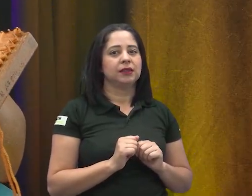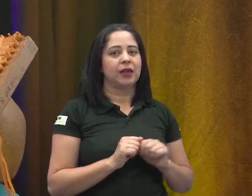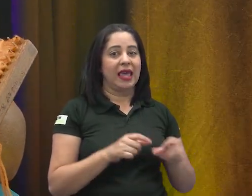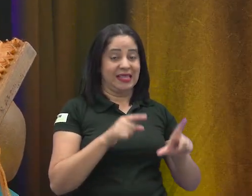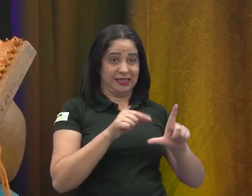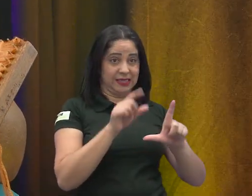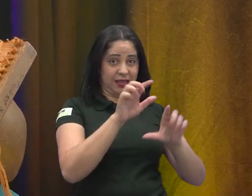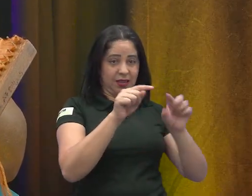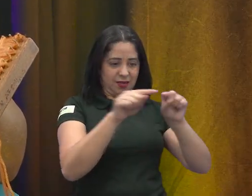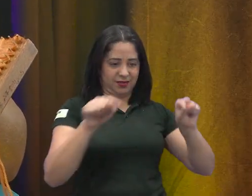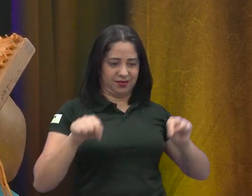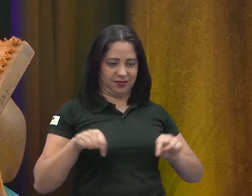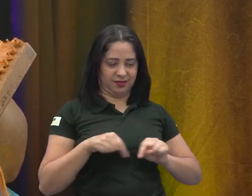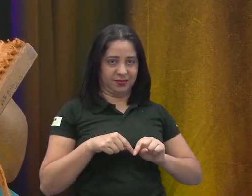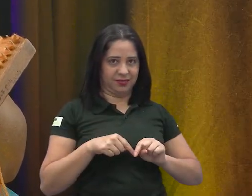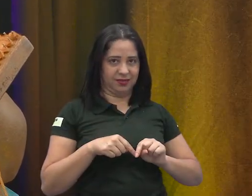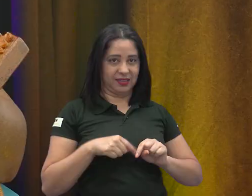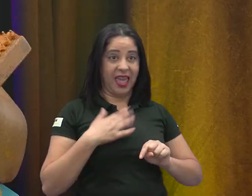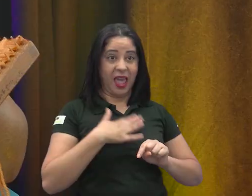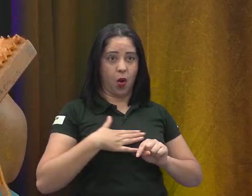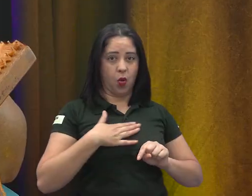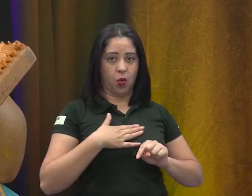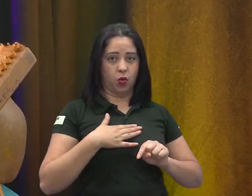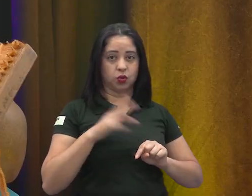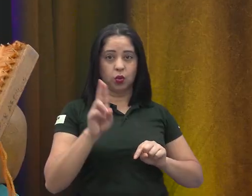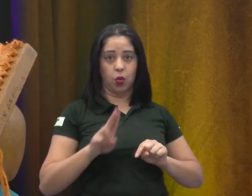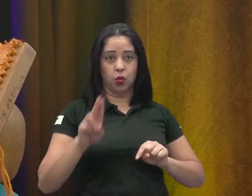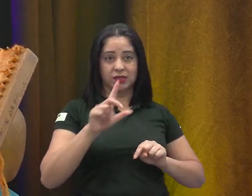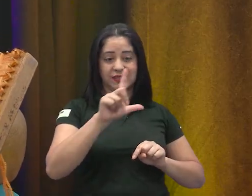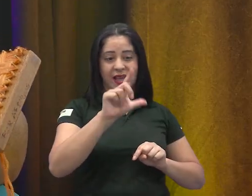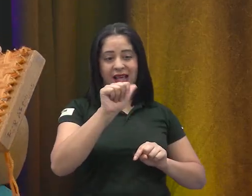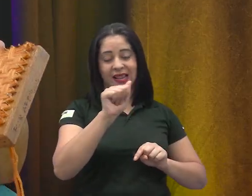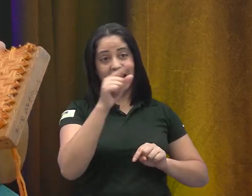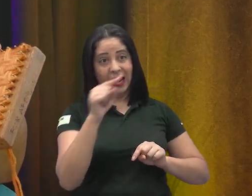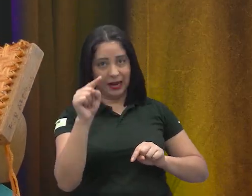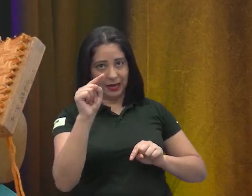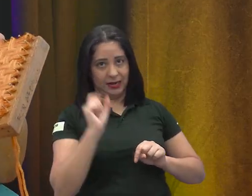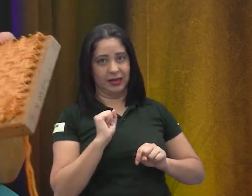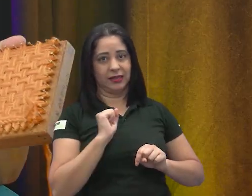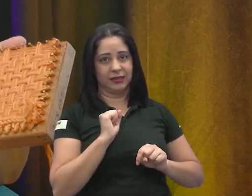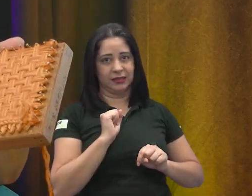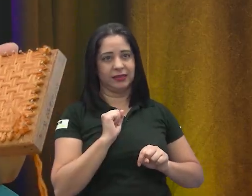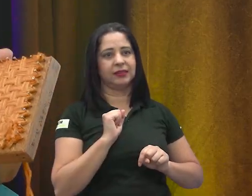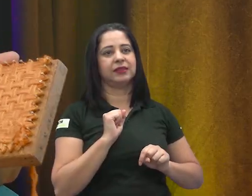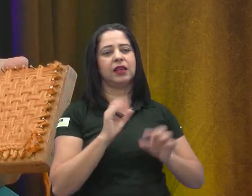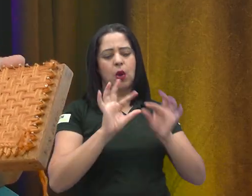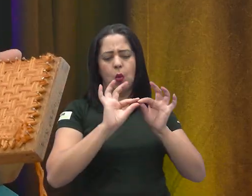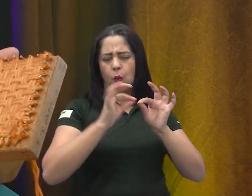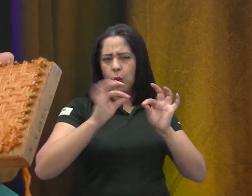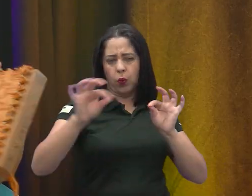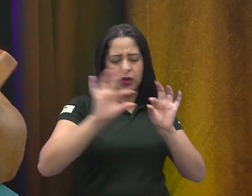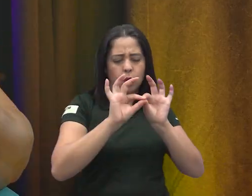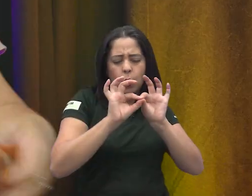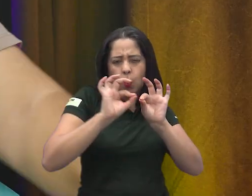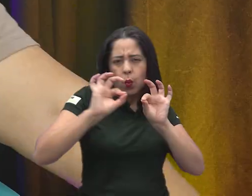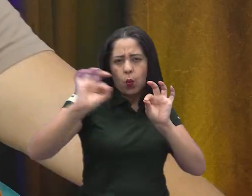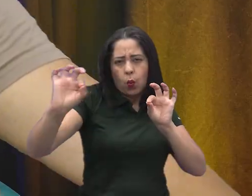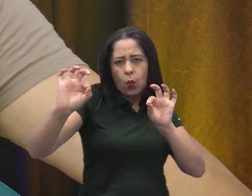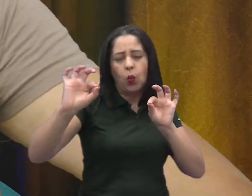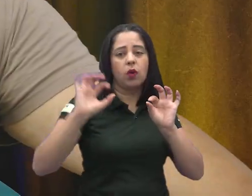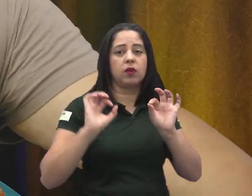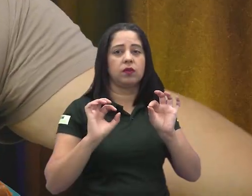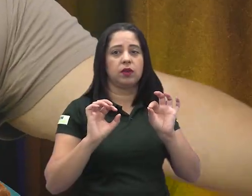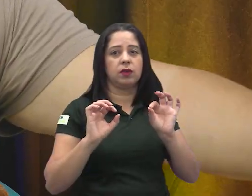o tear de prego, ele é bem gostoso de trabalhar com a lã. Nós trabalhamos com tudo quanto é tipo de fios, barbantes, tecidos,